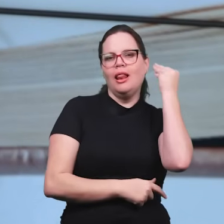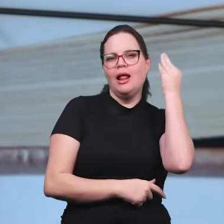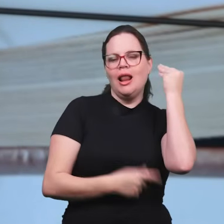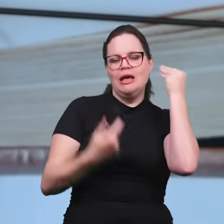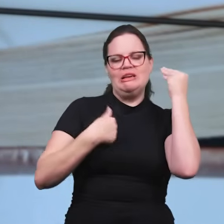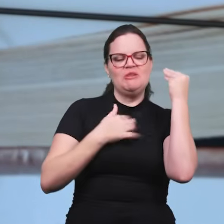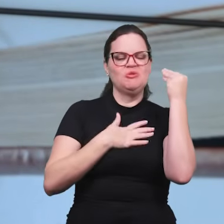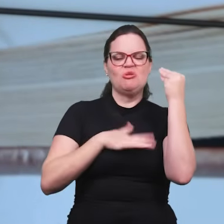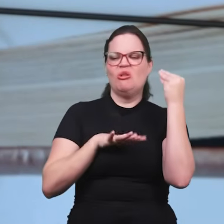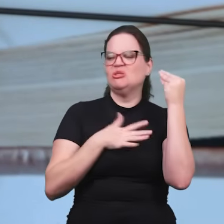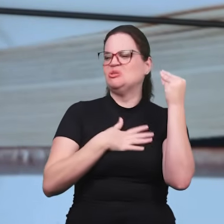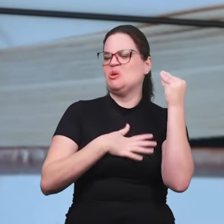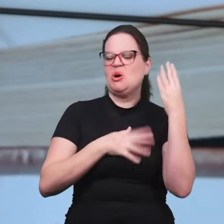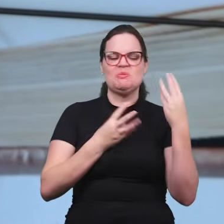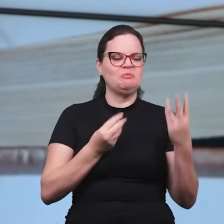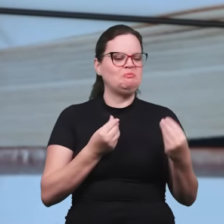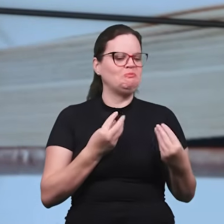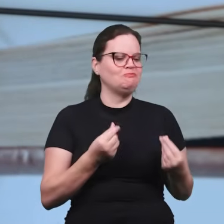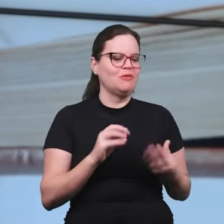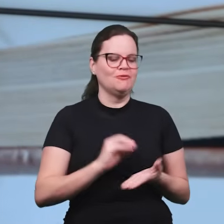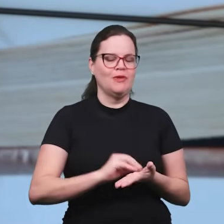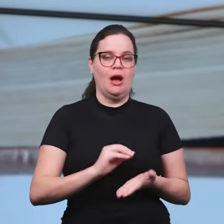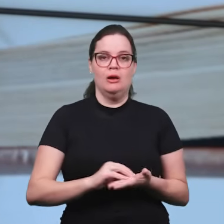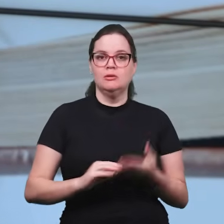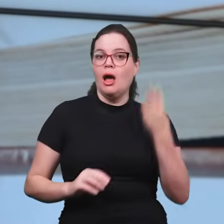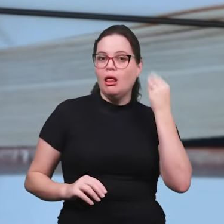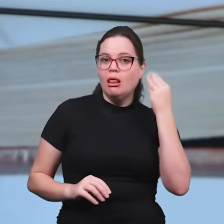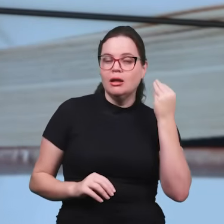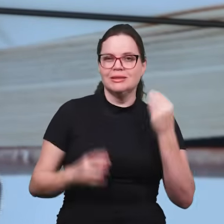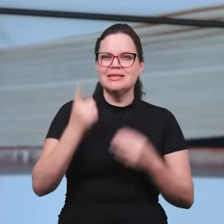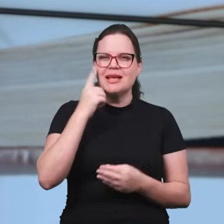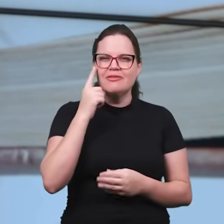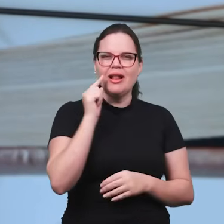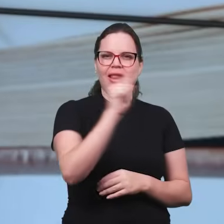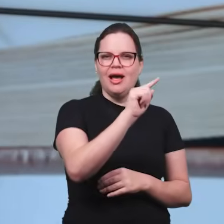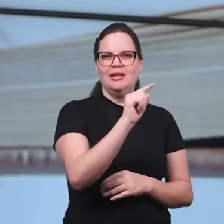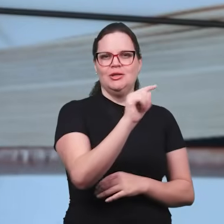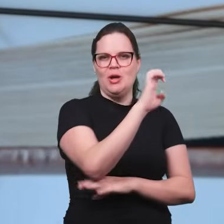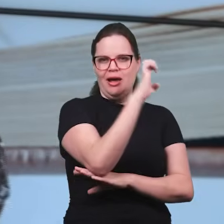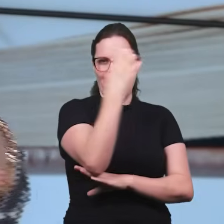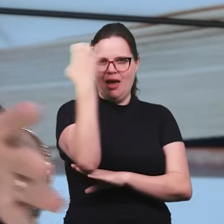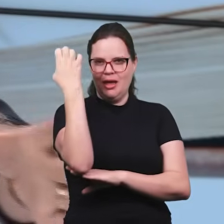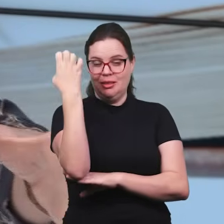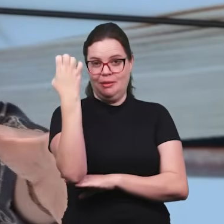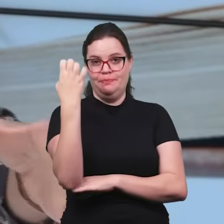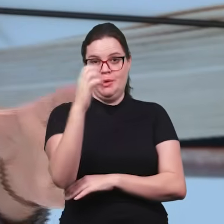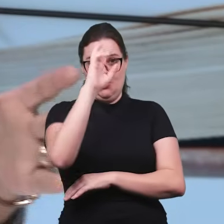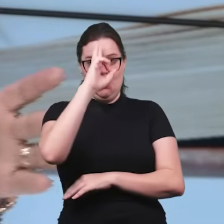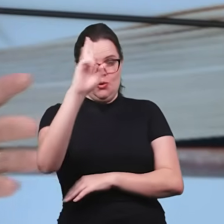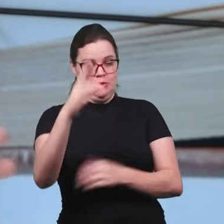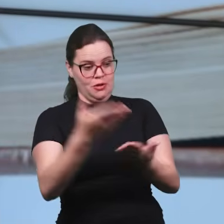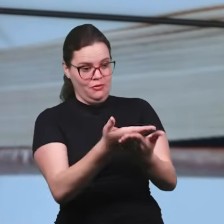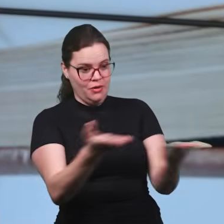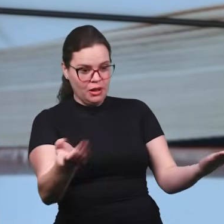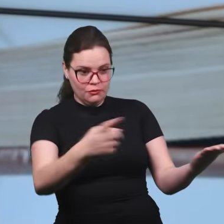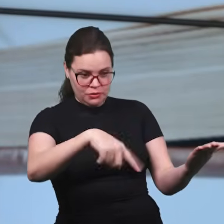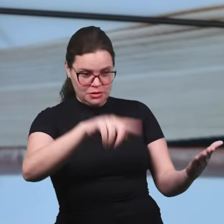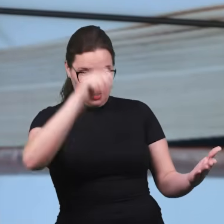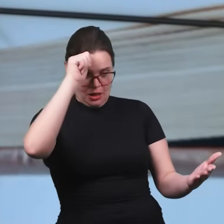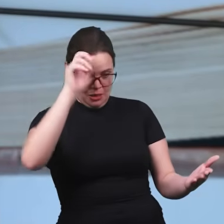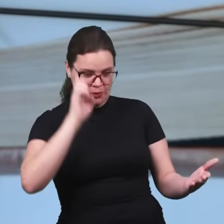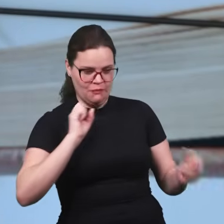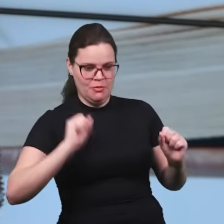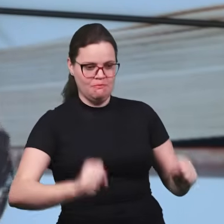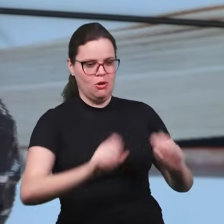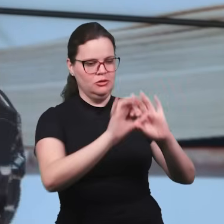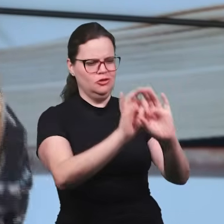em nós. A gente vê isso desde o início. Lá no Éden, o Senhor deu tudo ao homem, deu